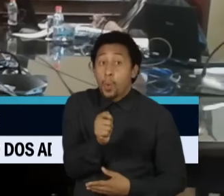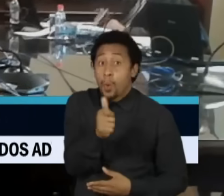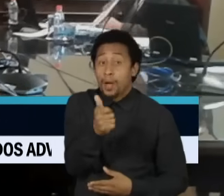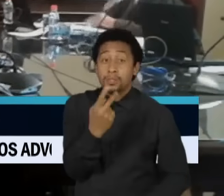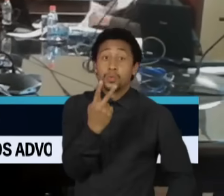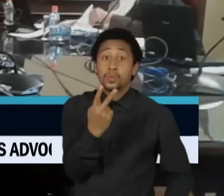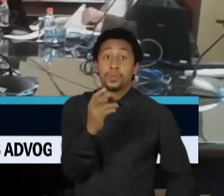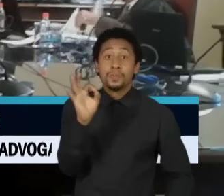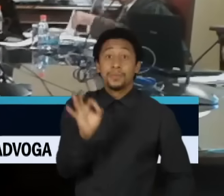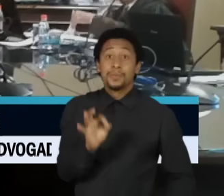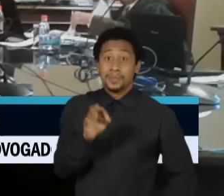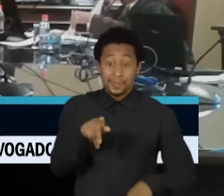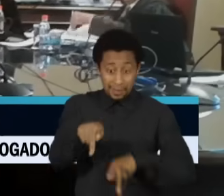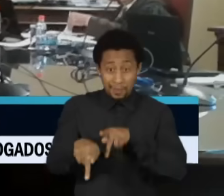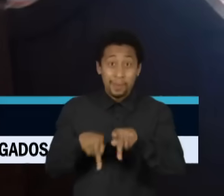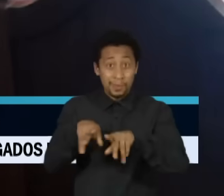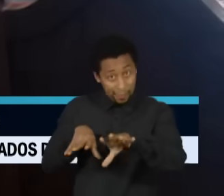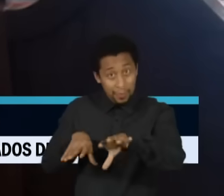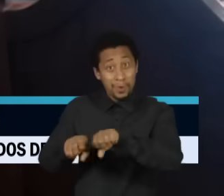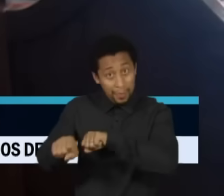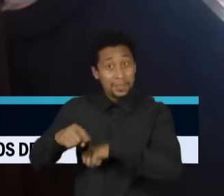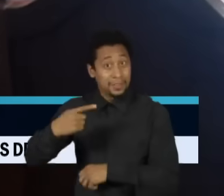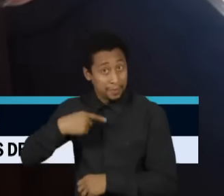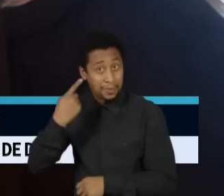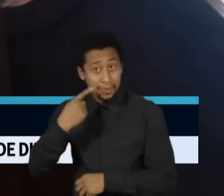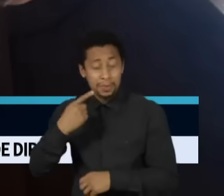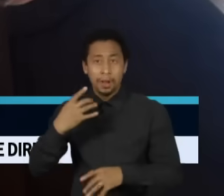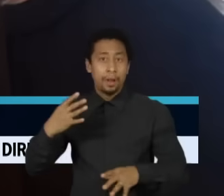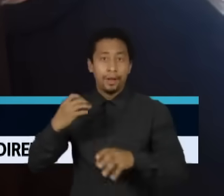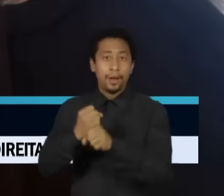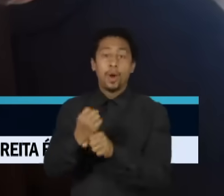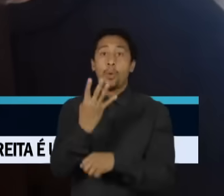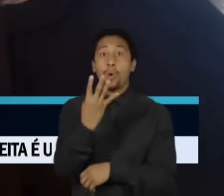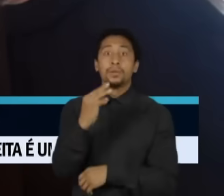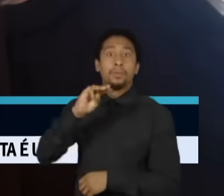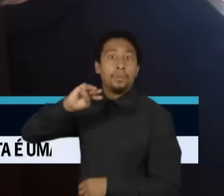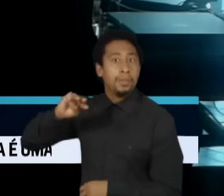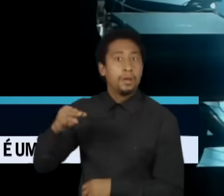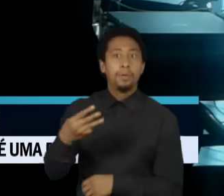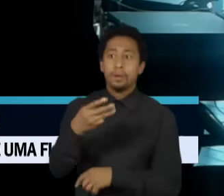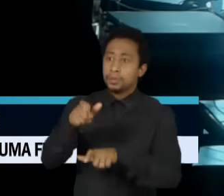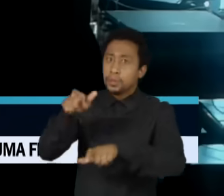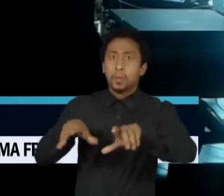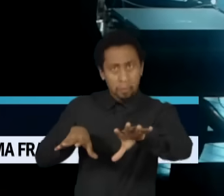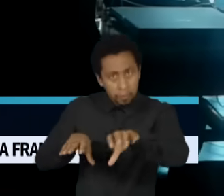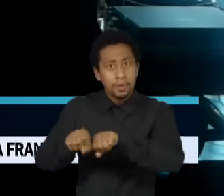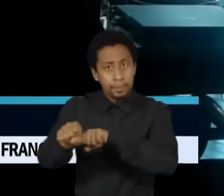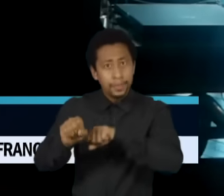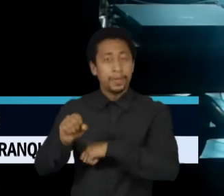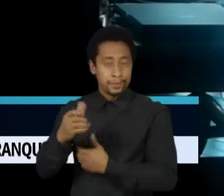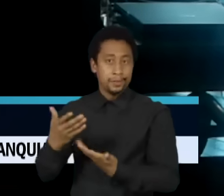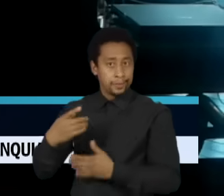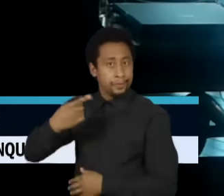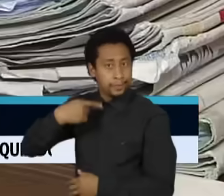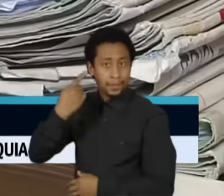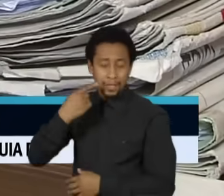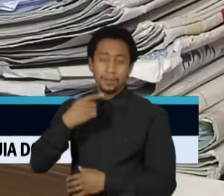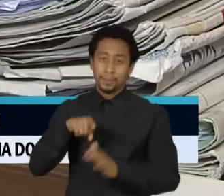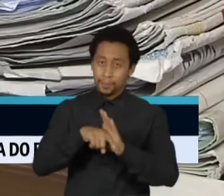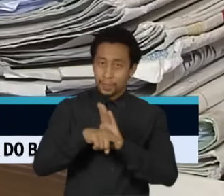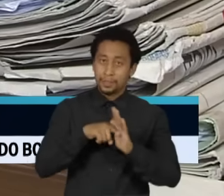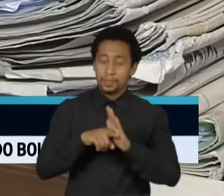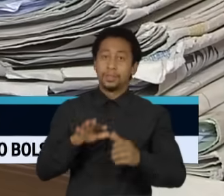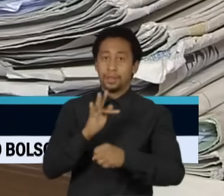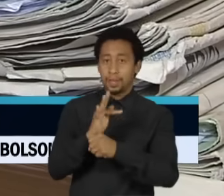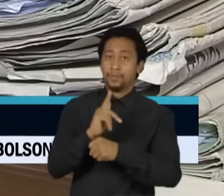formada em advocacia. São cerca de 4 milhões de bacharéis em direito. De acordo com o levantamento da Fundação Getúlio Vargas. Somos o